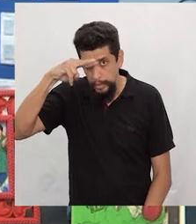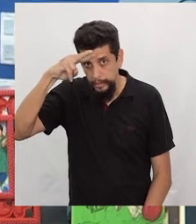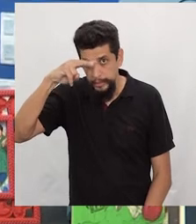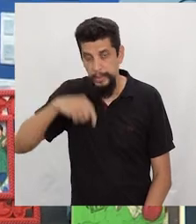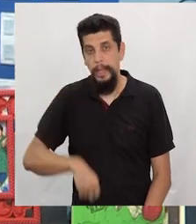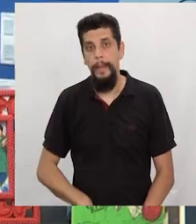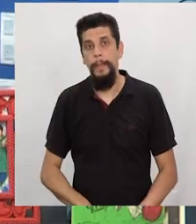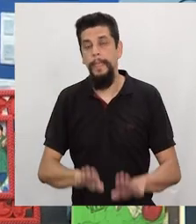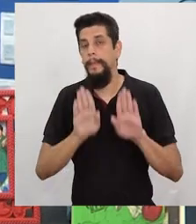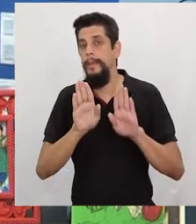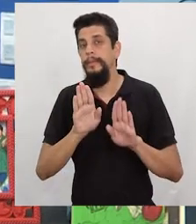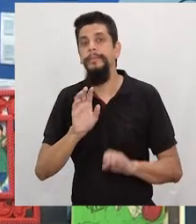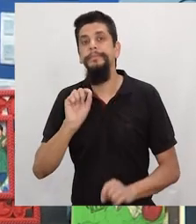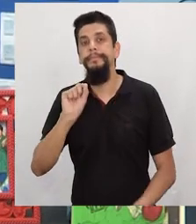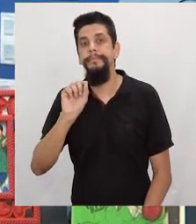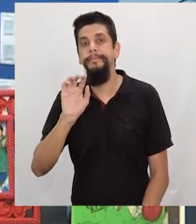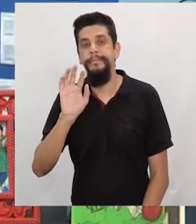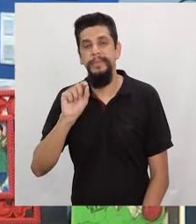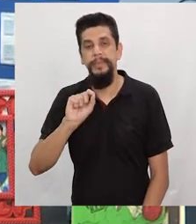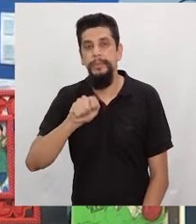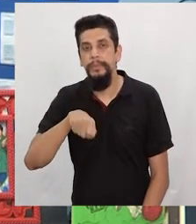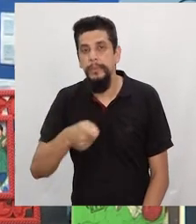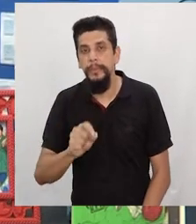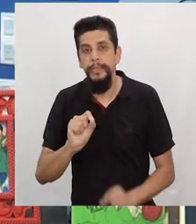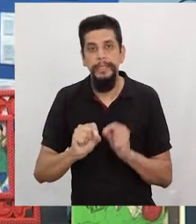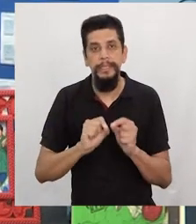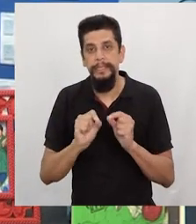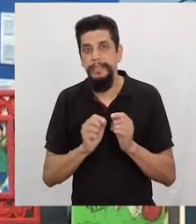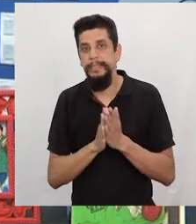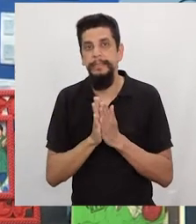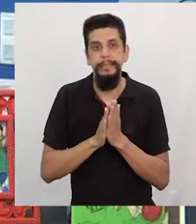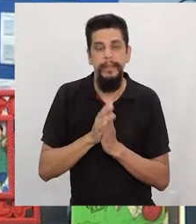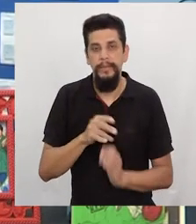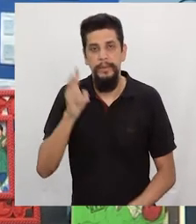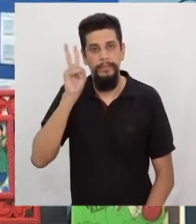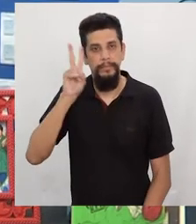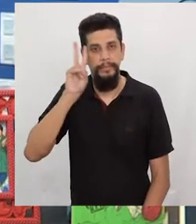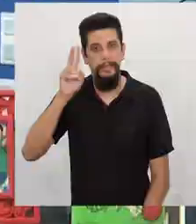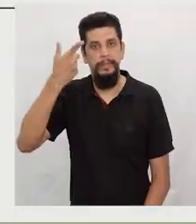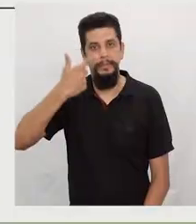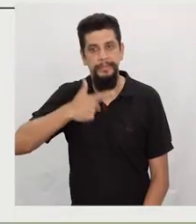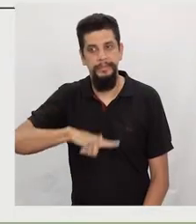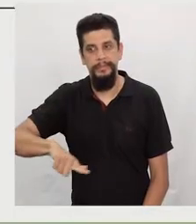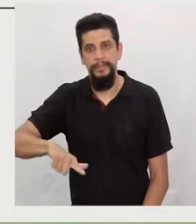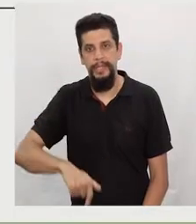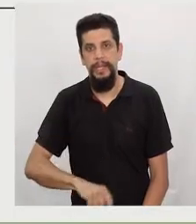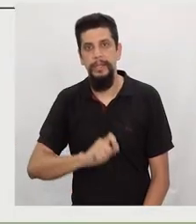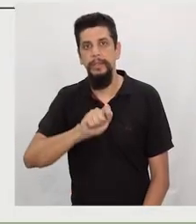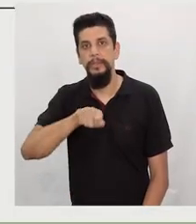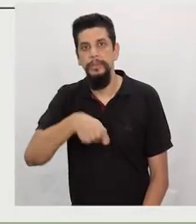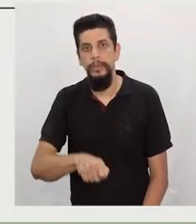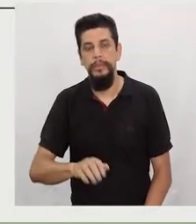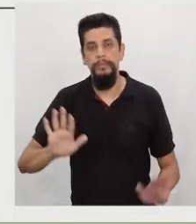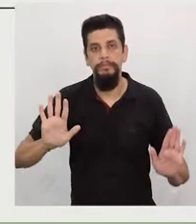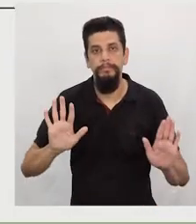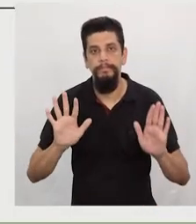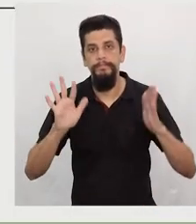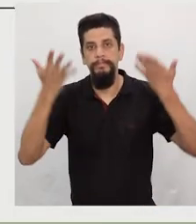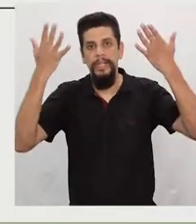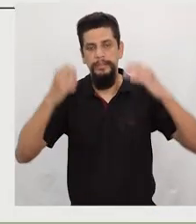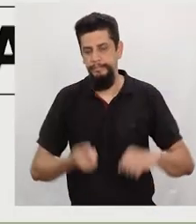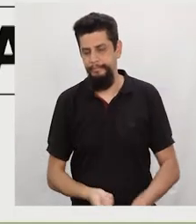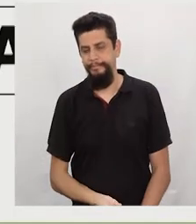né? Mas sobre o que que era mesmo? Já faz um tempinho, né? Vamos relembrar? Era sobre uma festa